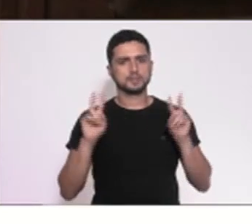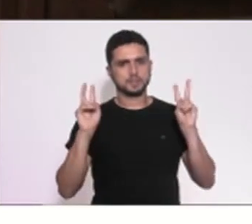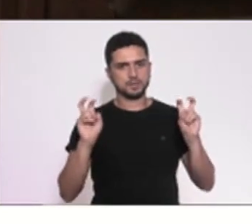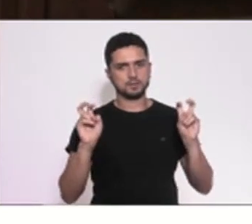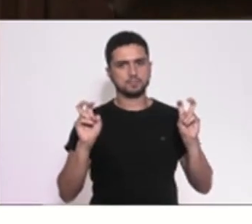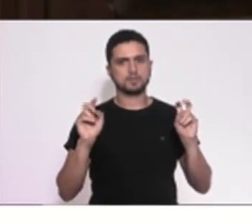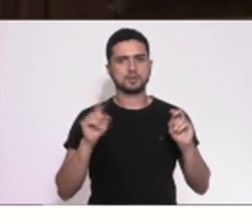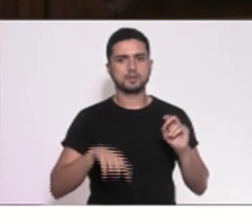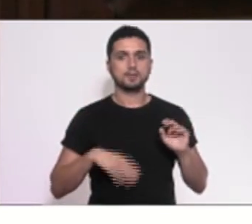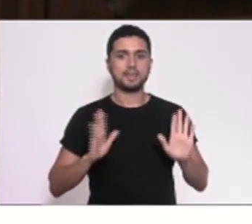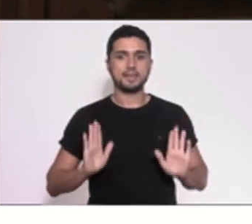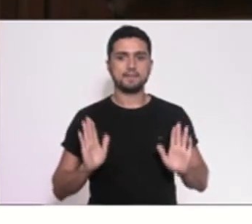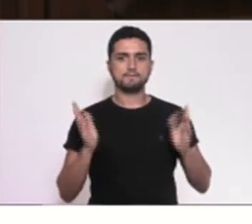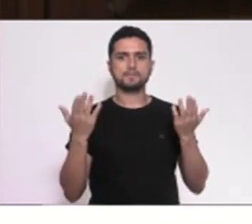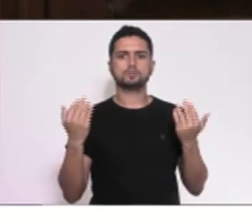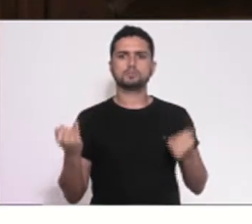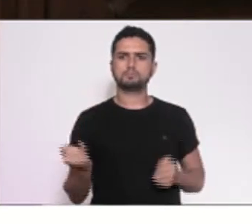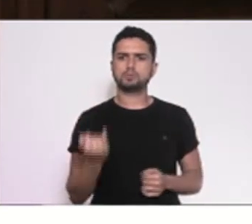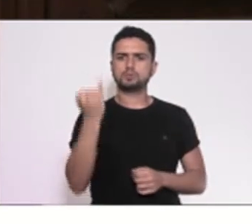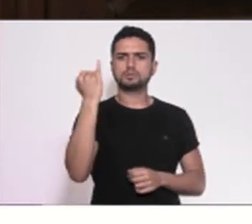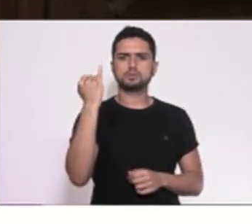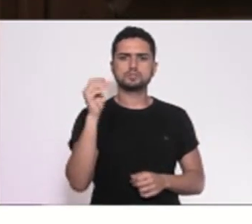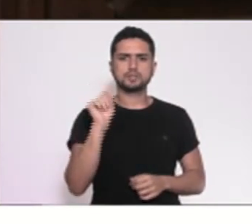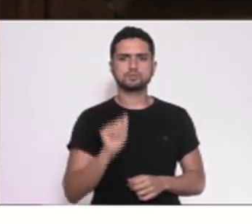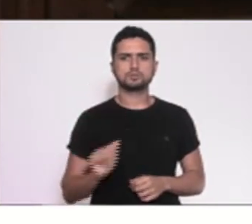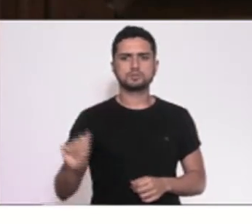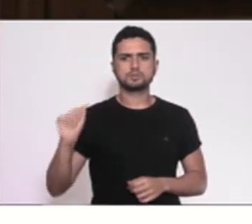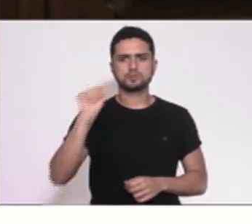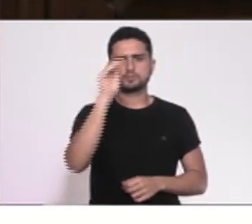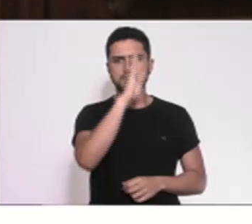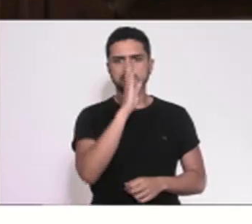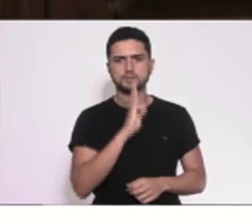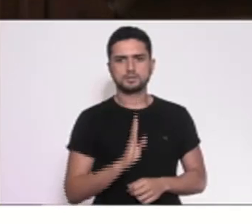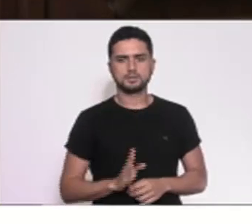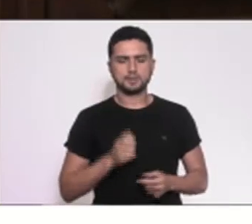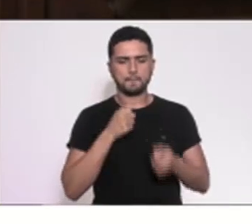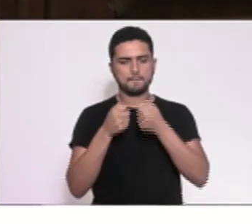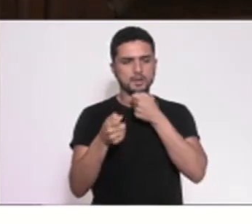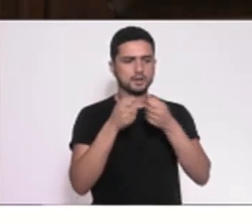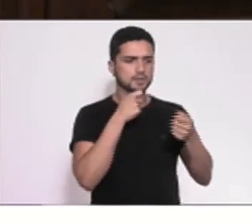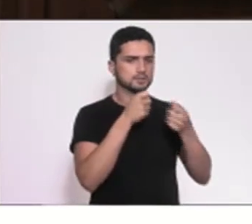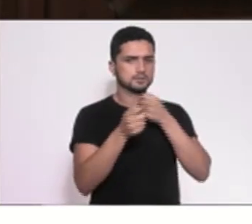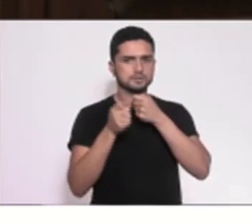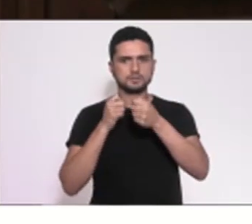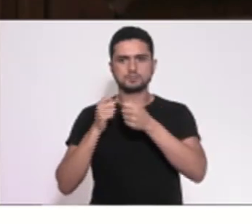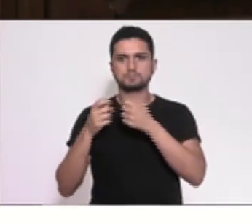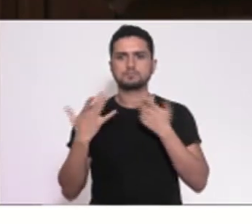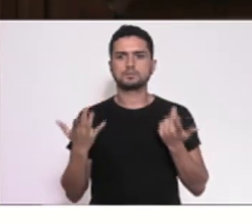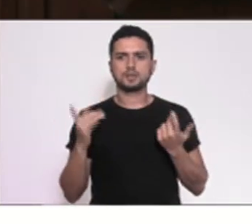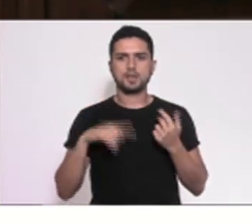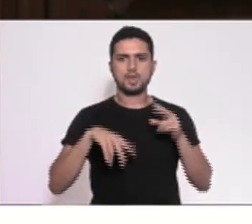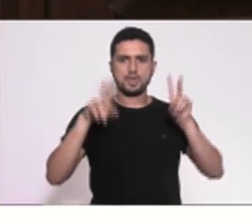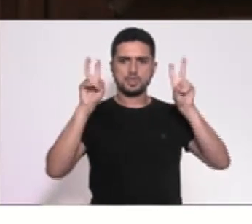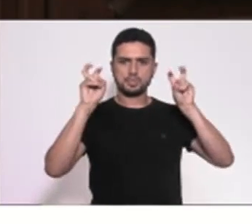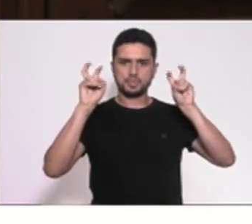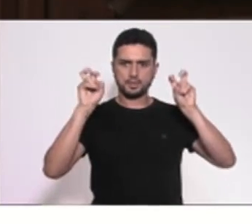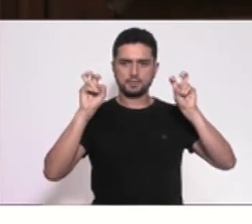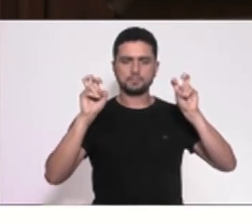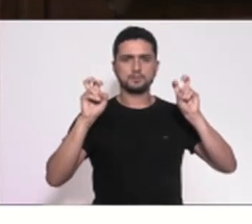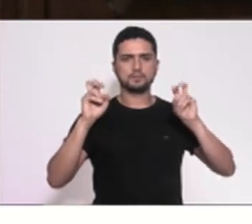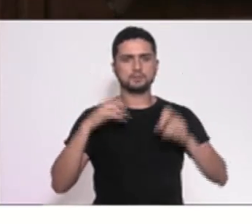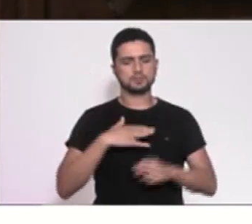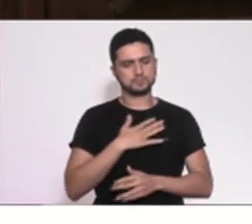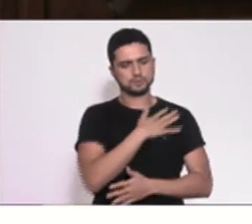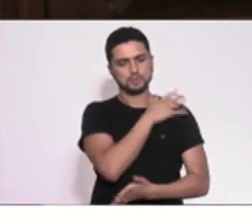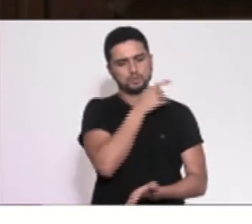participar de um evento muito importante na Associação Brasileira de Imprensa, que tematizou o debate da